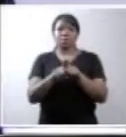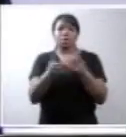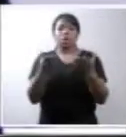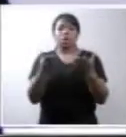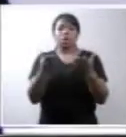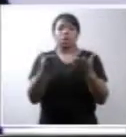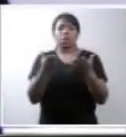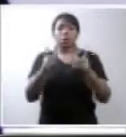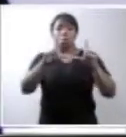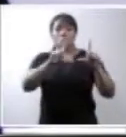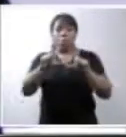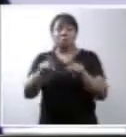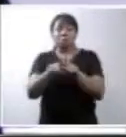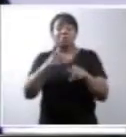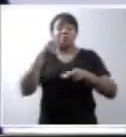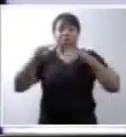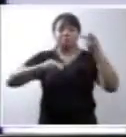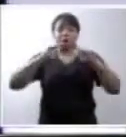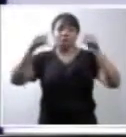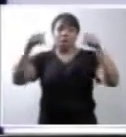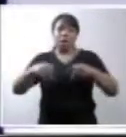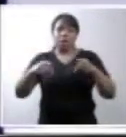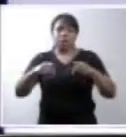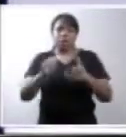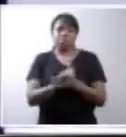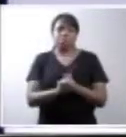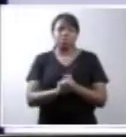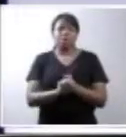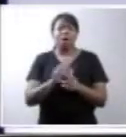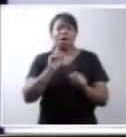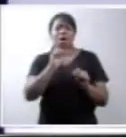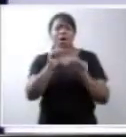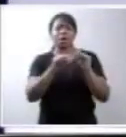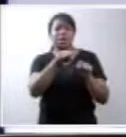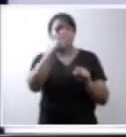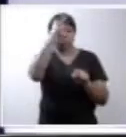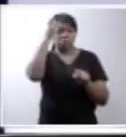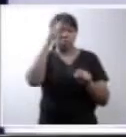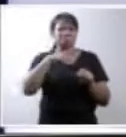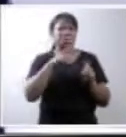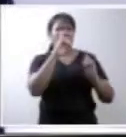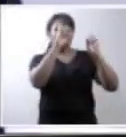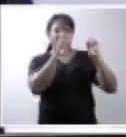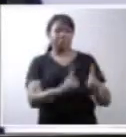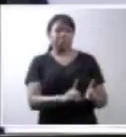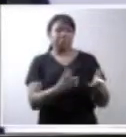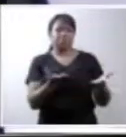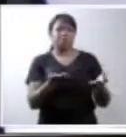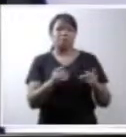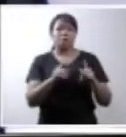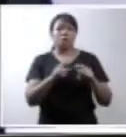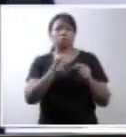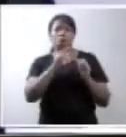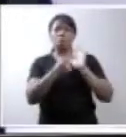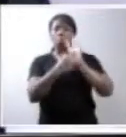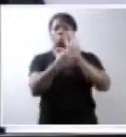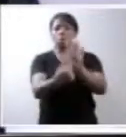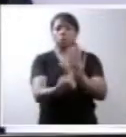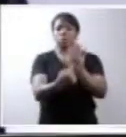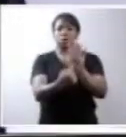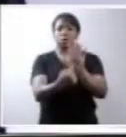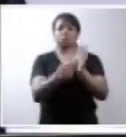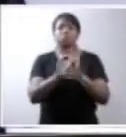quadro suficiente. Aqui, aqueles que têm deficiências, as deficiências apontadas,